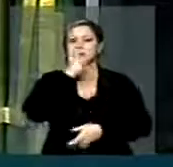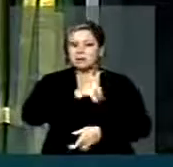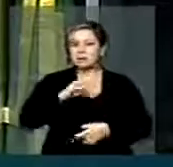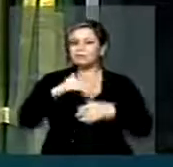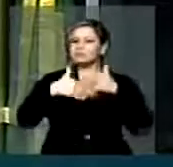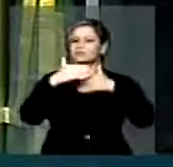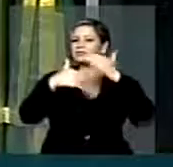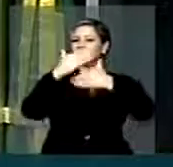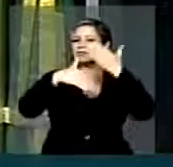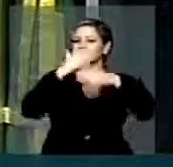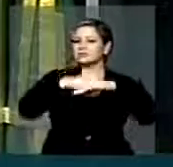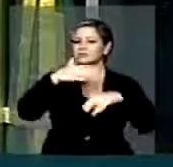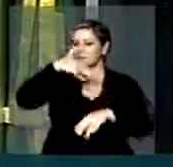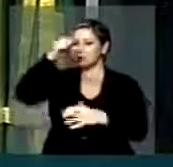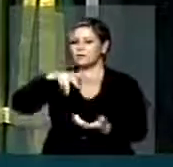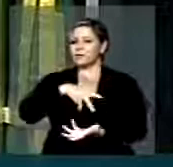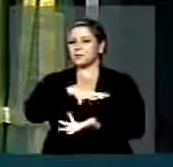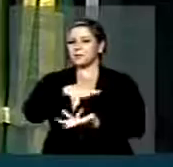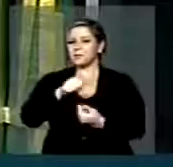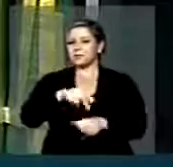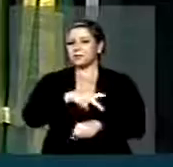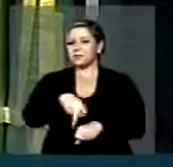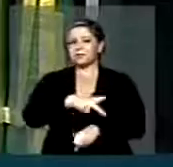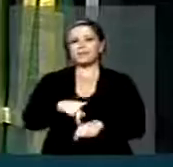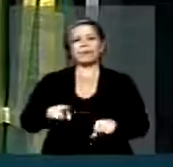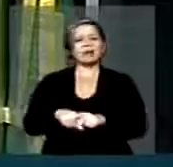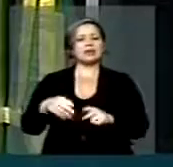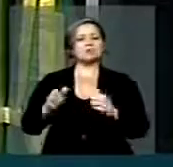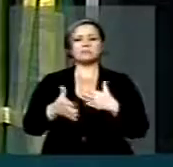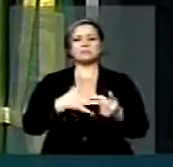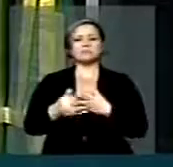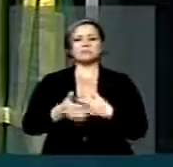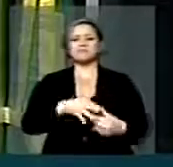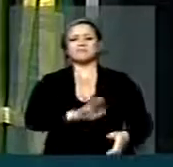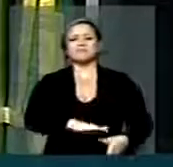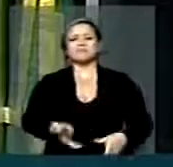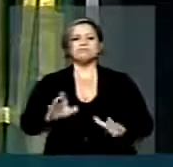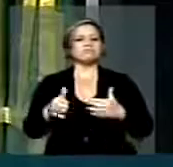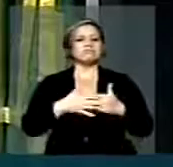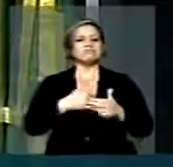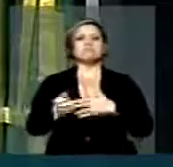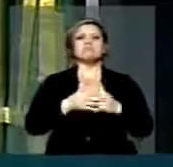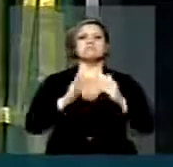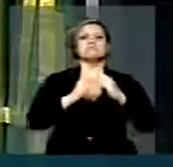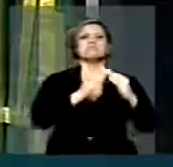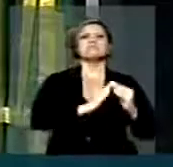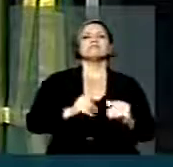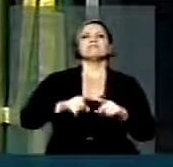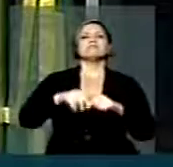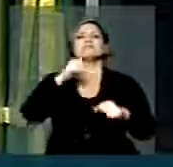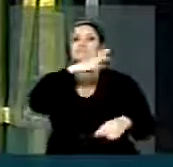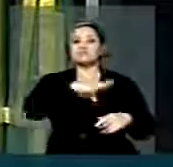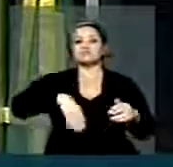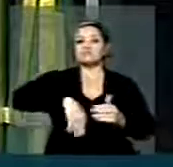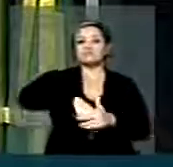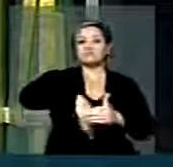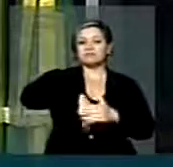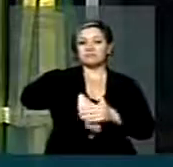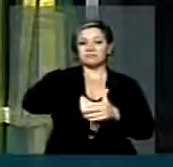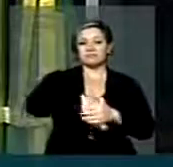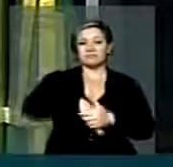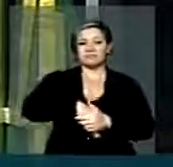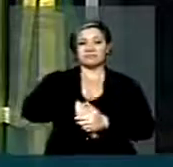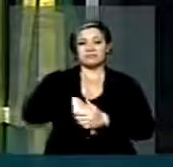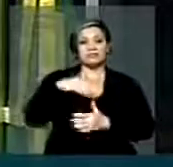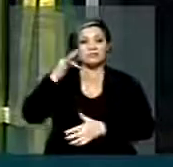futebol. Qualquer menininho de qualquer favela, de qualquer lugar do Brasil, se ele é bom de bola, quando ele é pequeno, ele pensa em